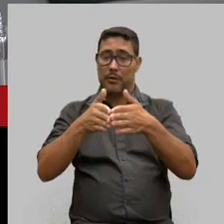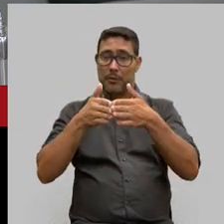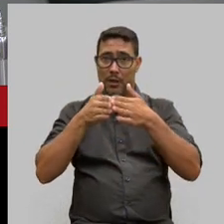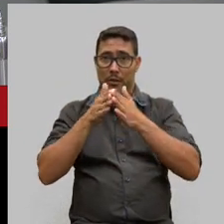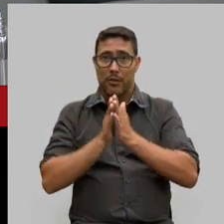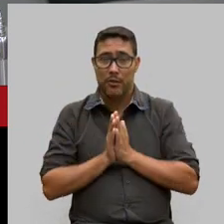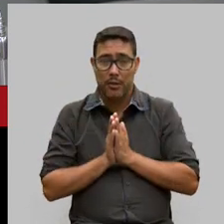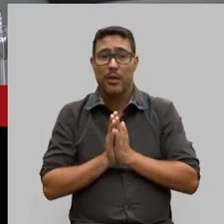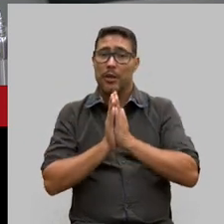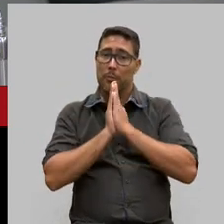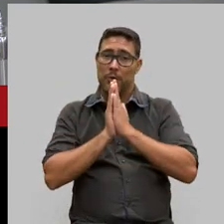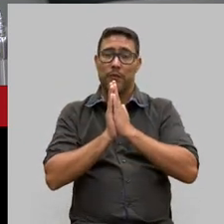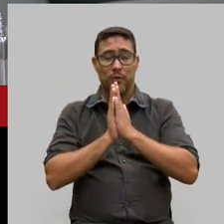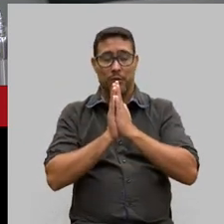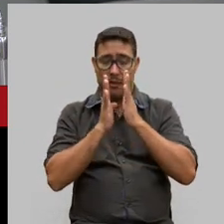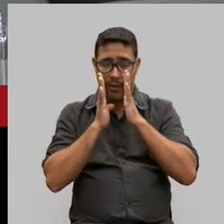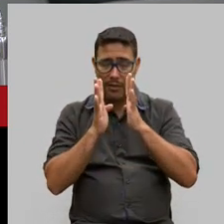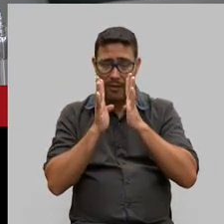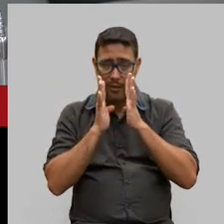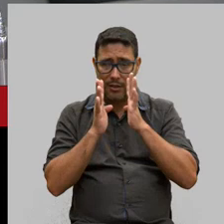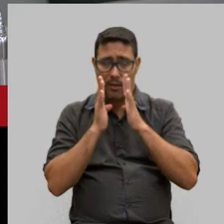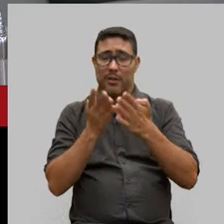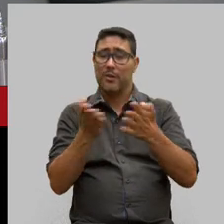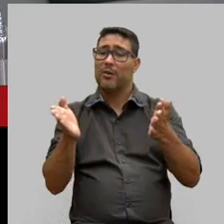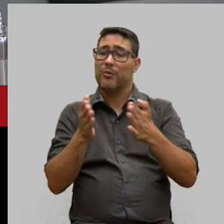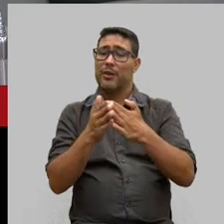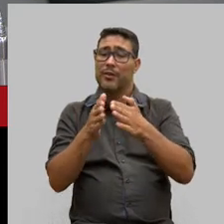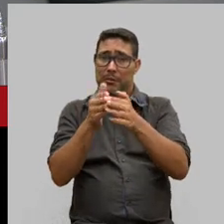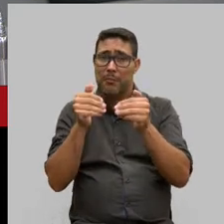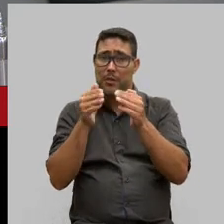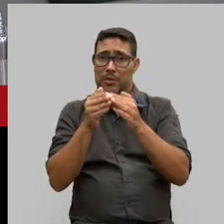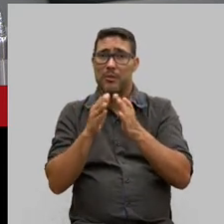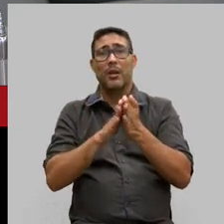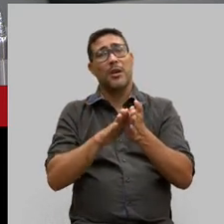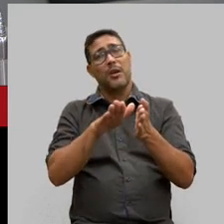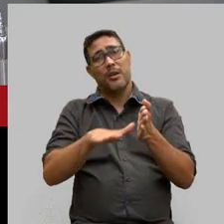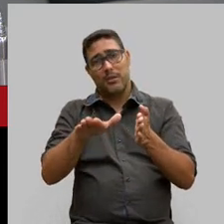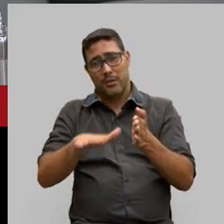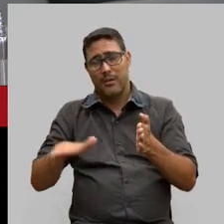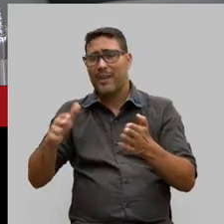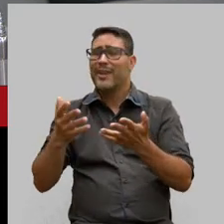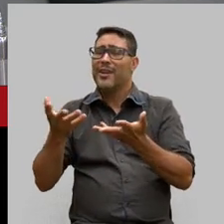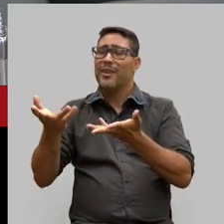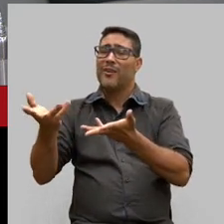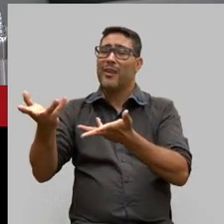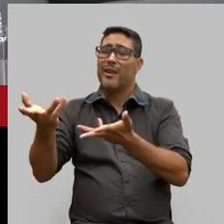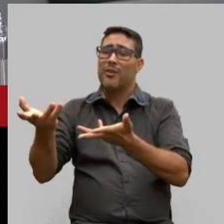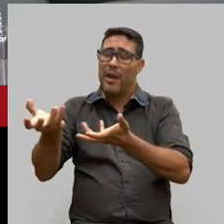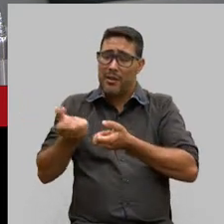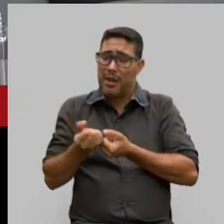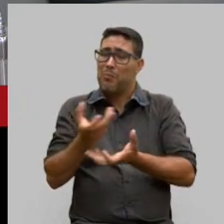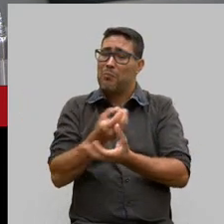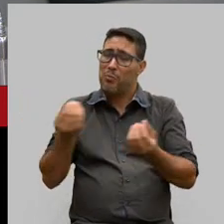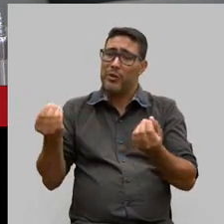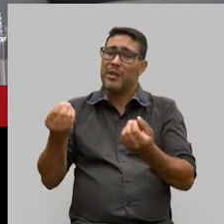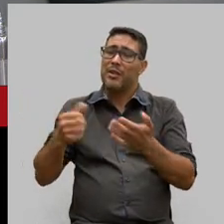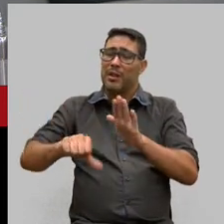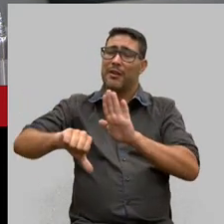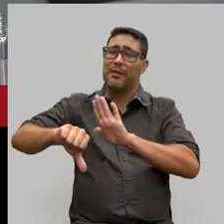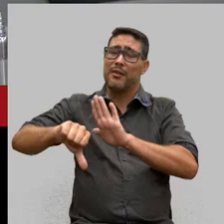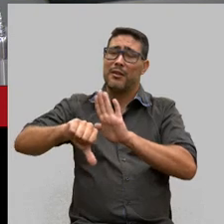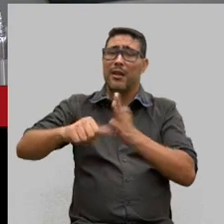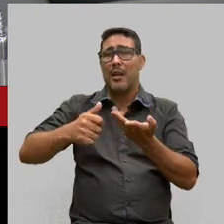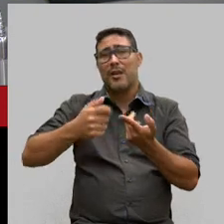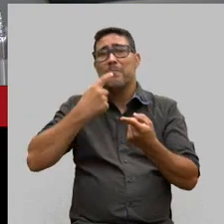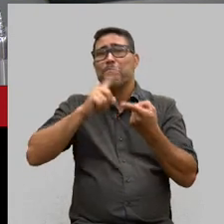Olhe com carinho por esses pedidos porque as crianças estão sim eu recebo muitas denúncias eu não vou expor as